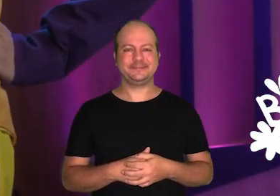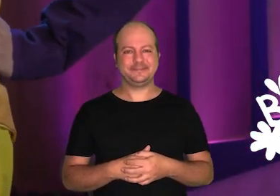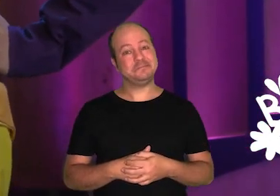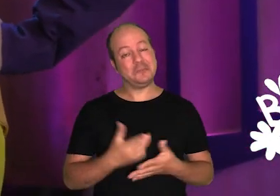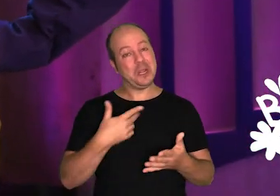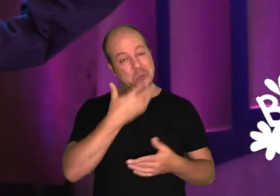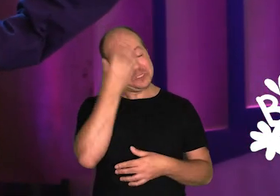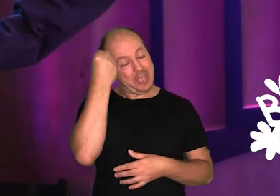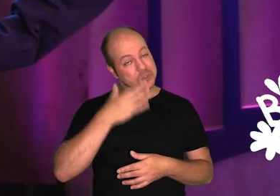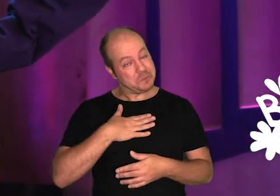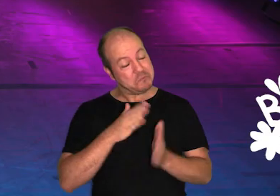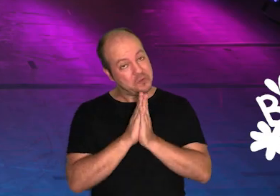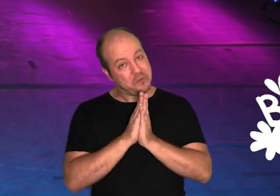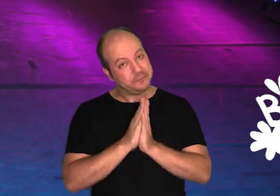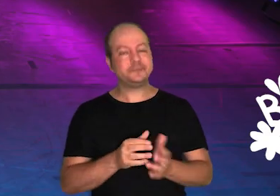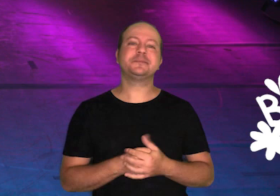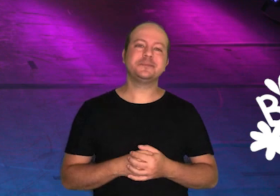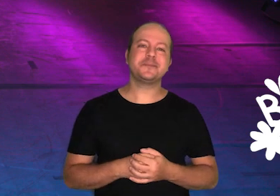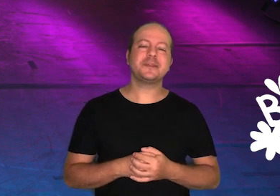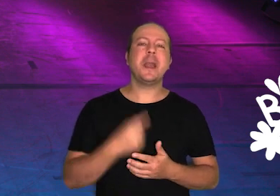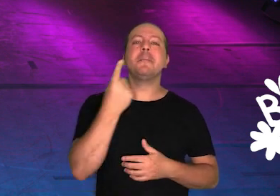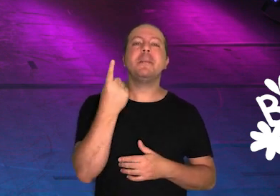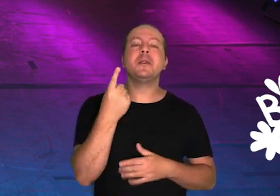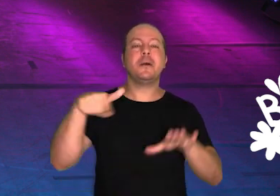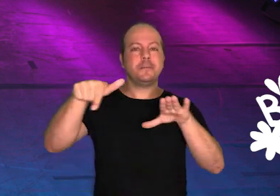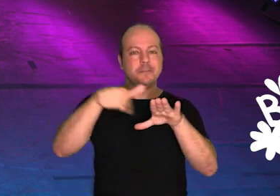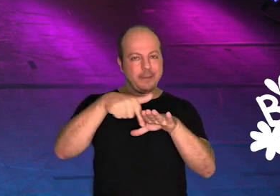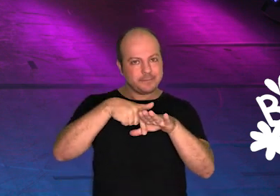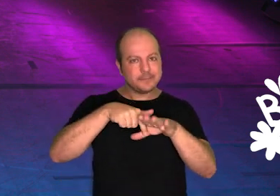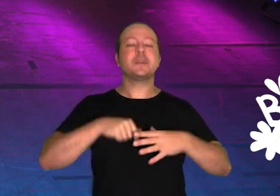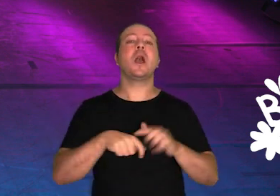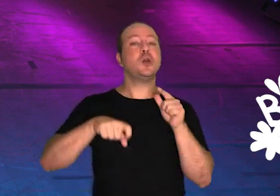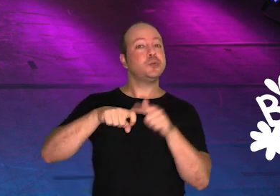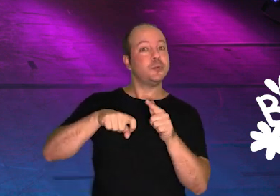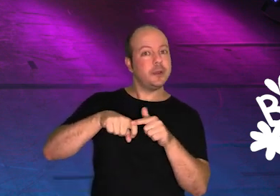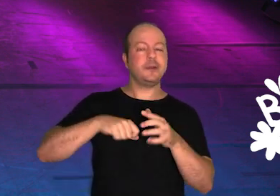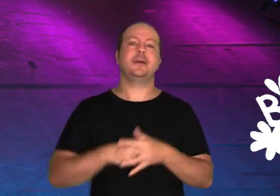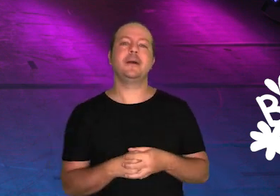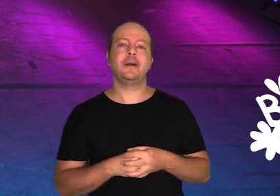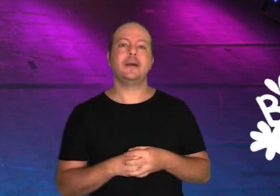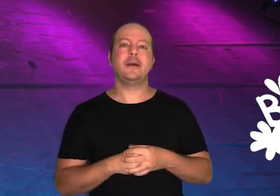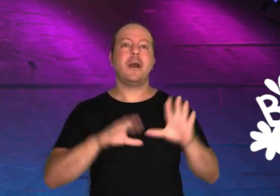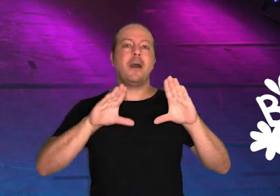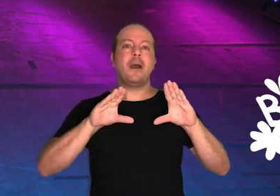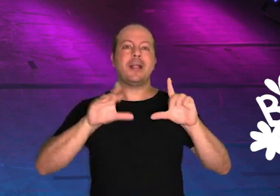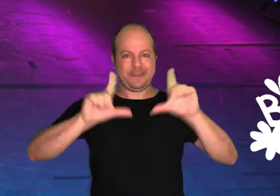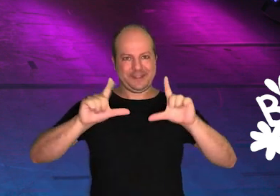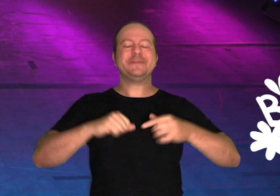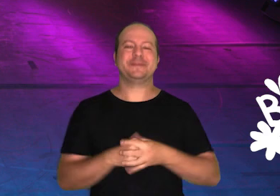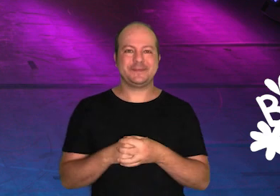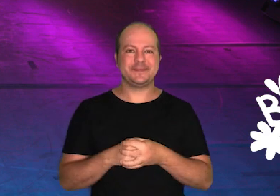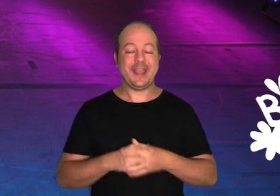Não esquece de mim, tá bom? Revisão. Aquecemos os pés. Os joelhos. A